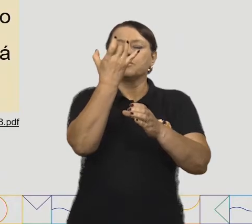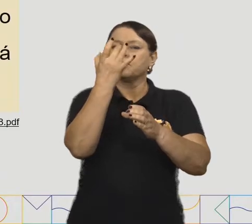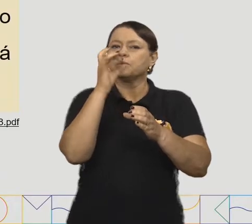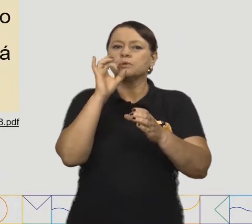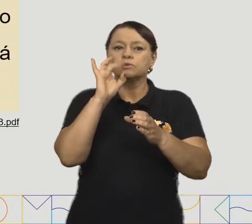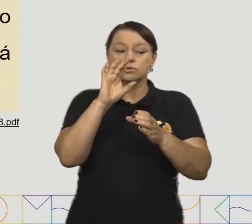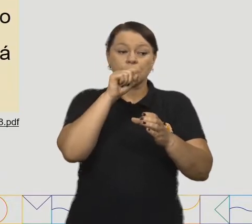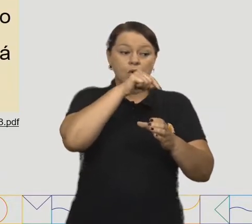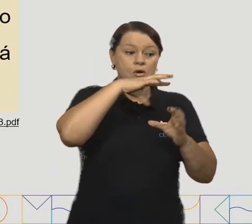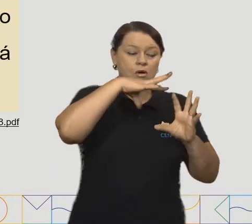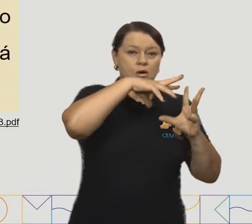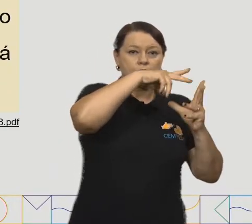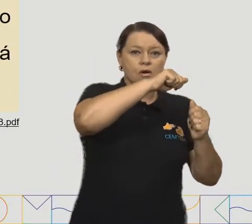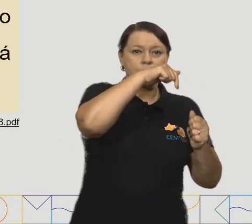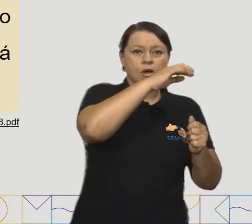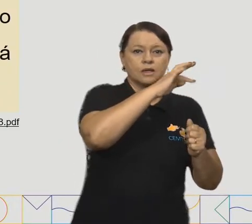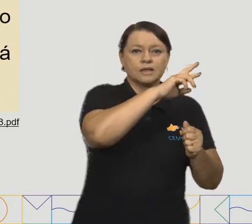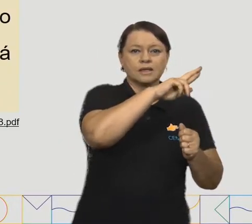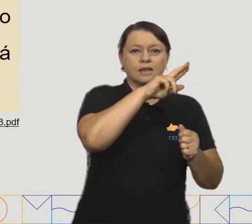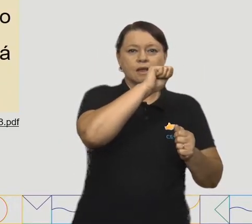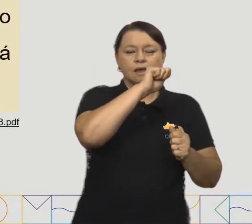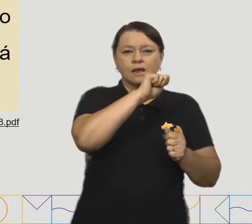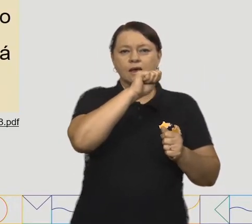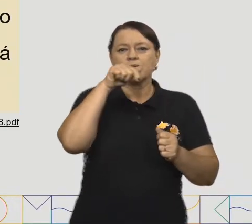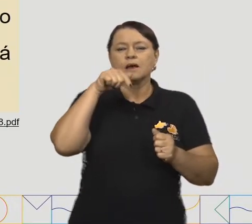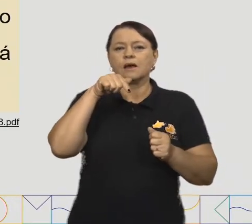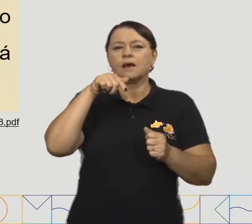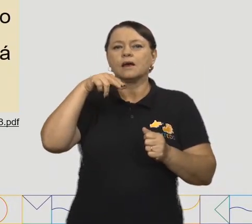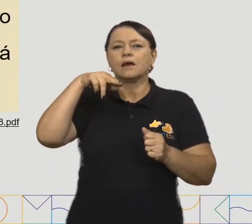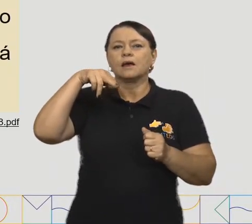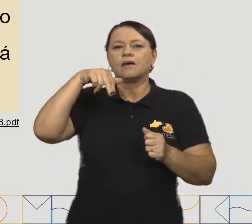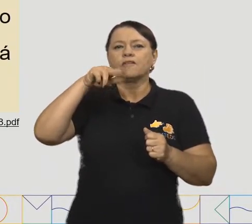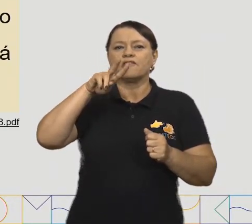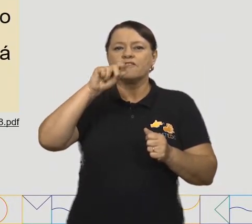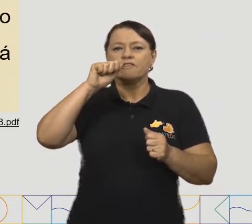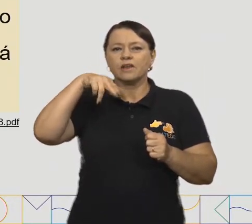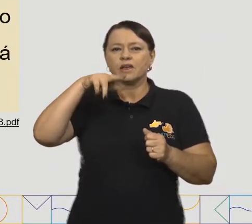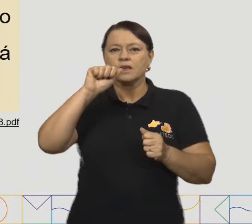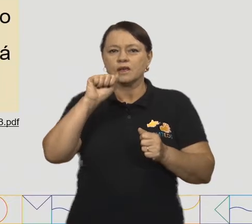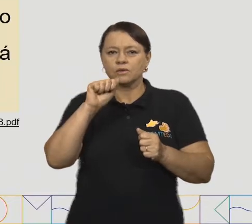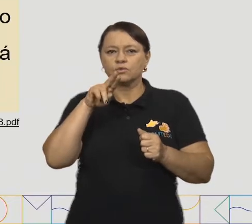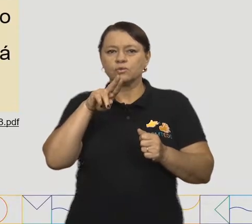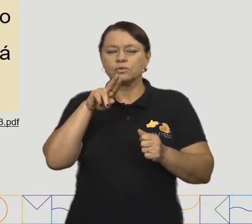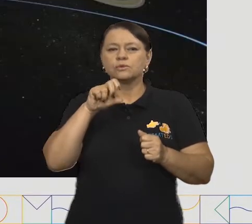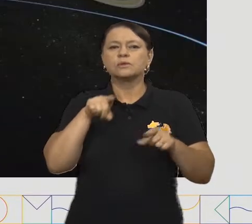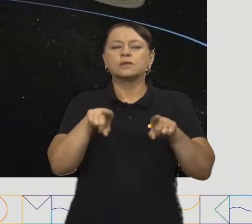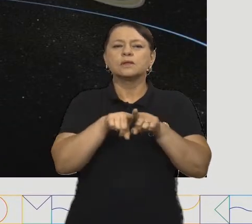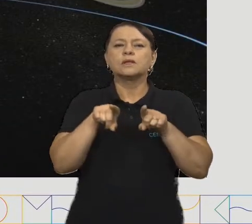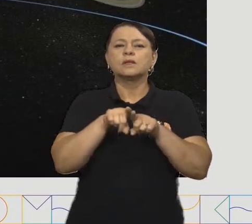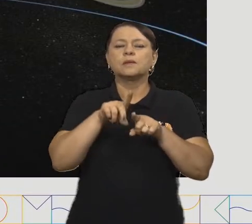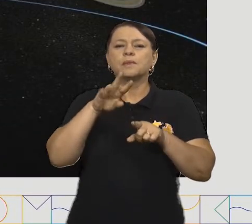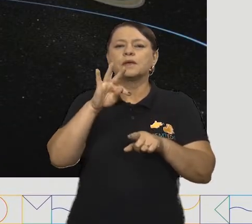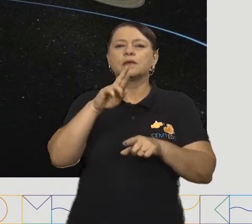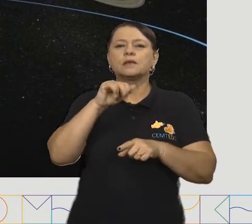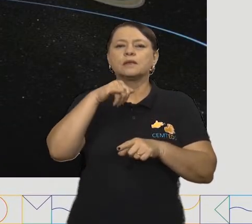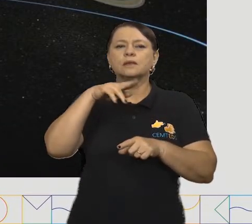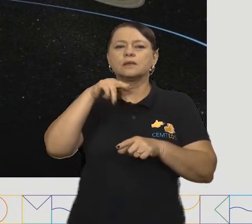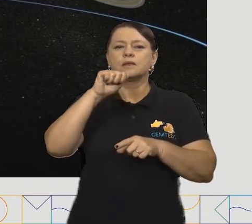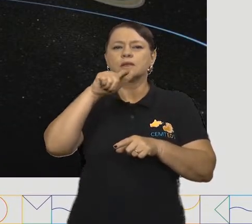calma, concentre-se, respire fundo e vamos à última classificação de hoje. Vamos agora ler um